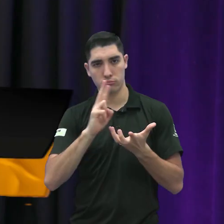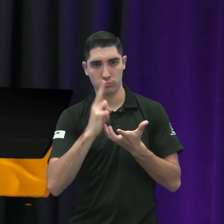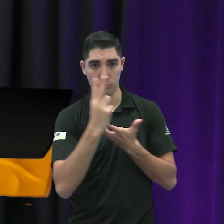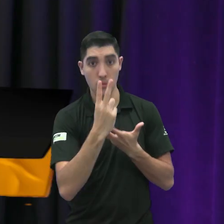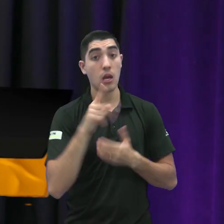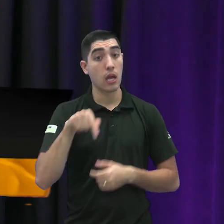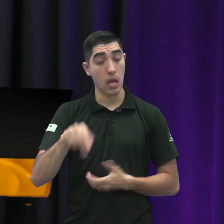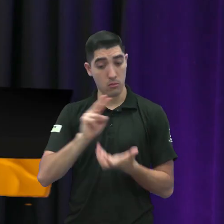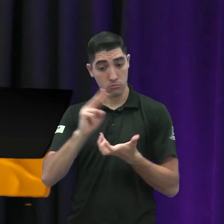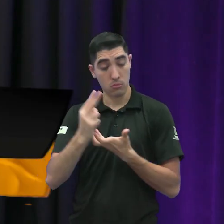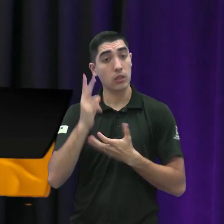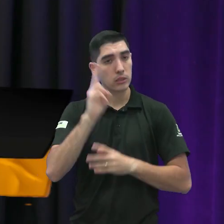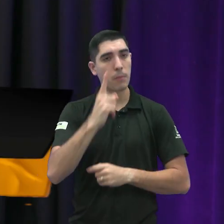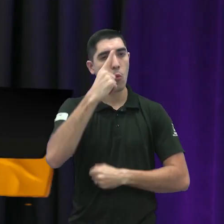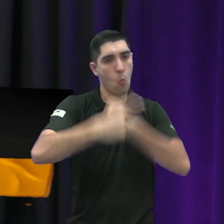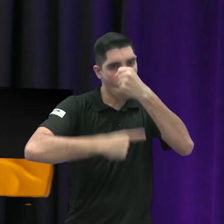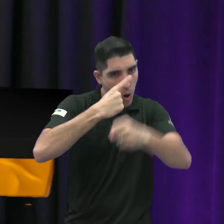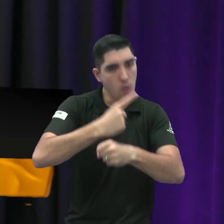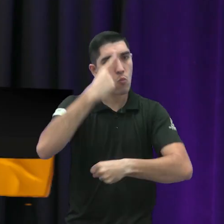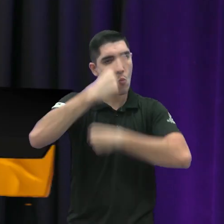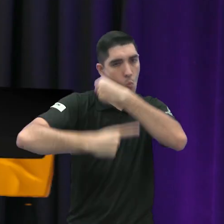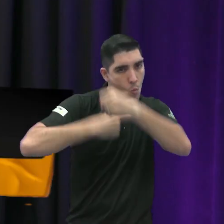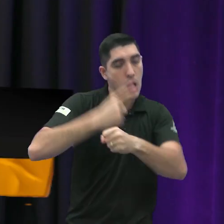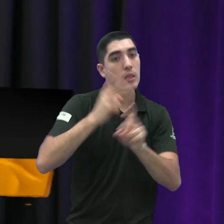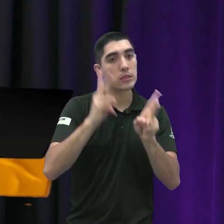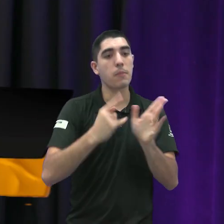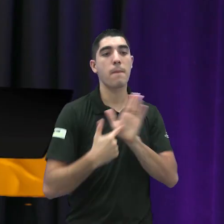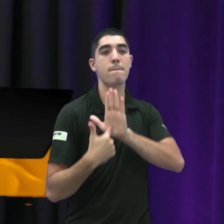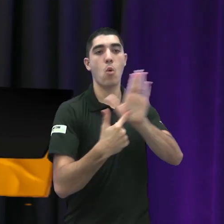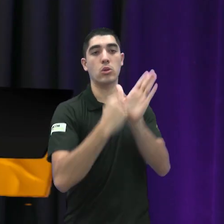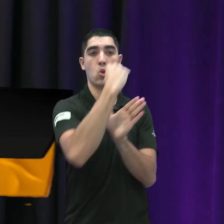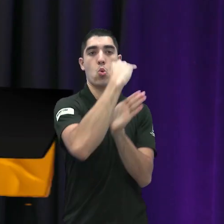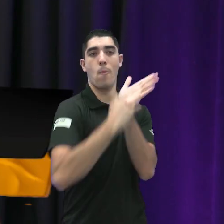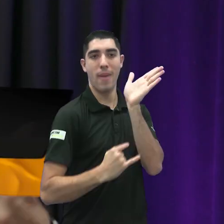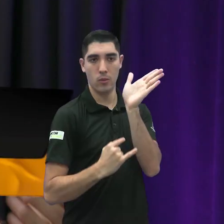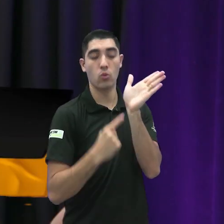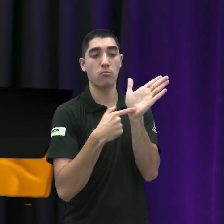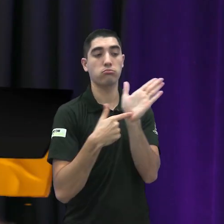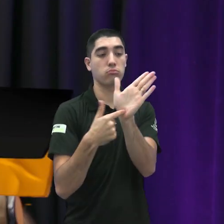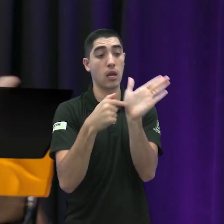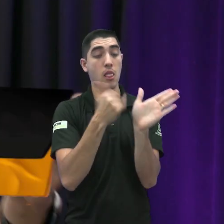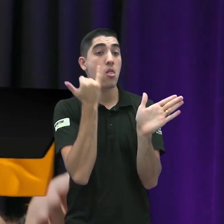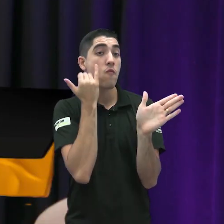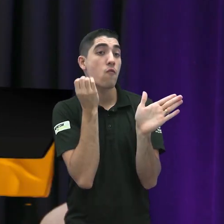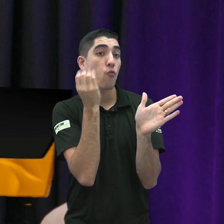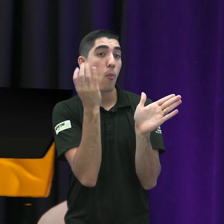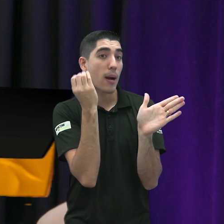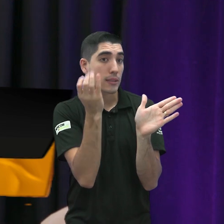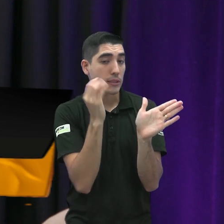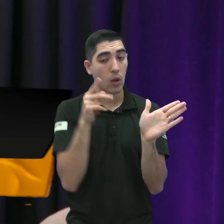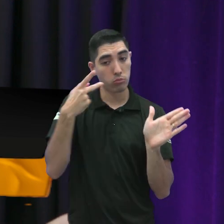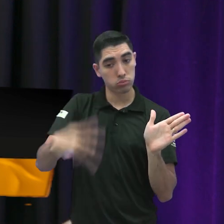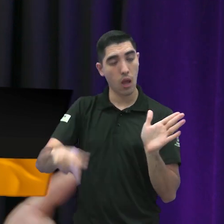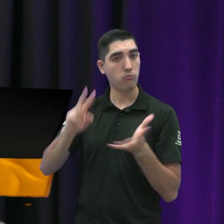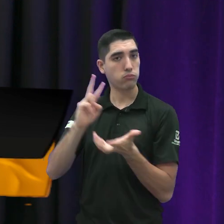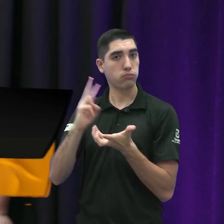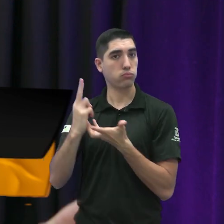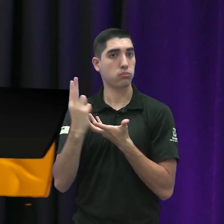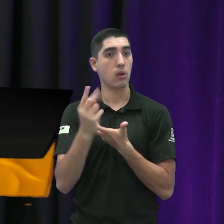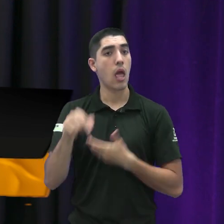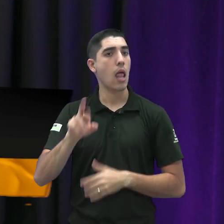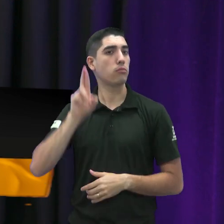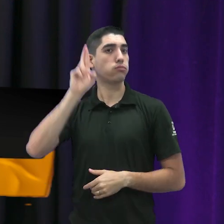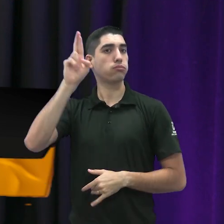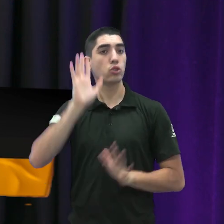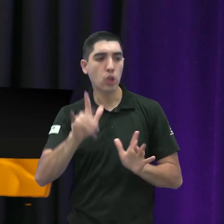já apresenta um relatório, né? um balanço dos dados e de todos os trabalhos, na verdade, que o